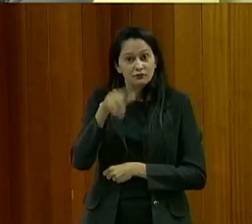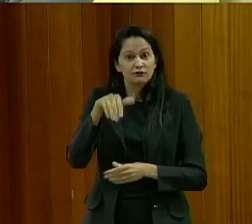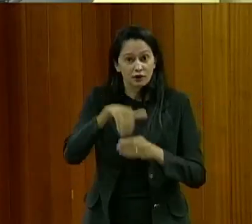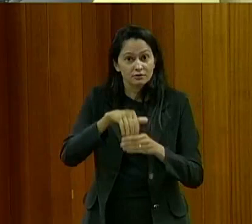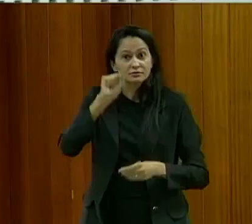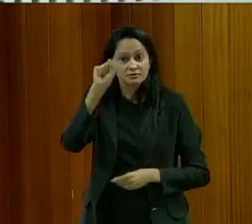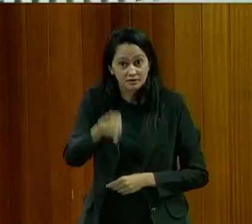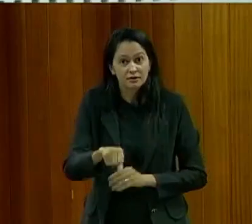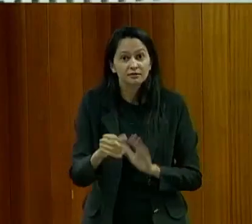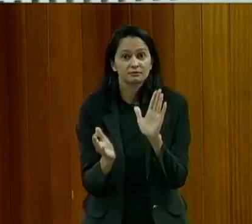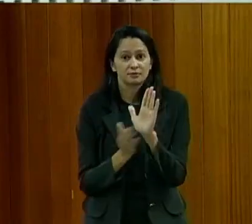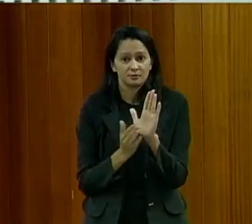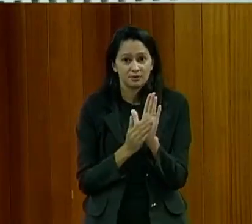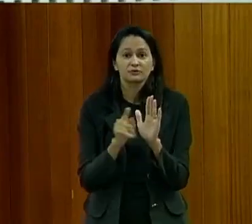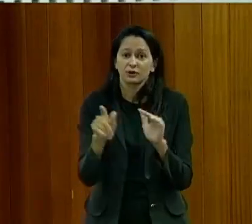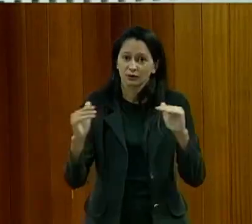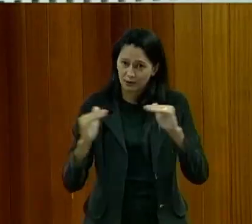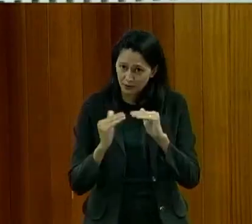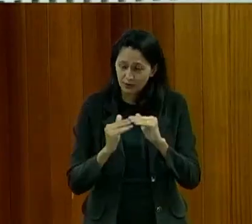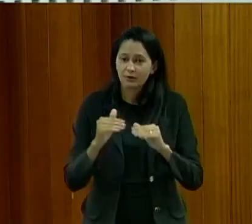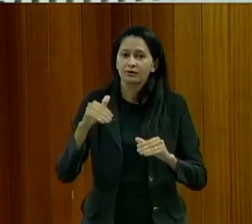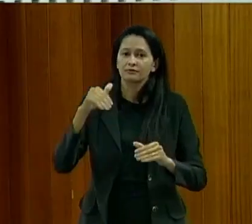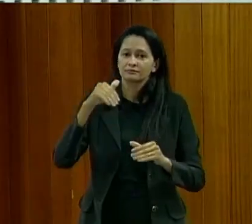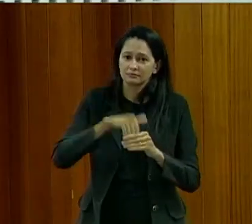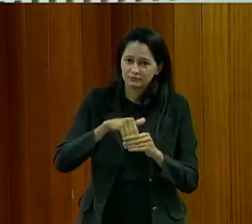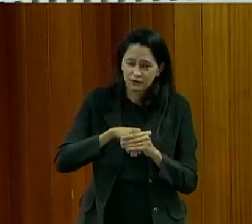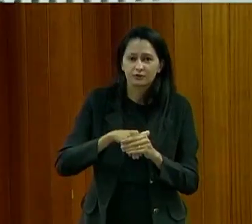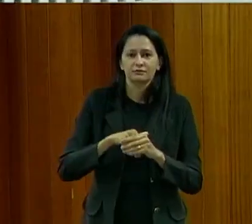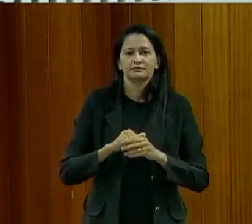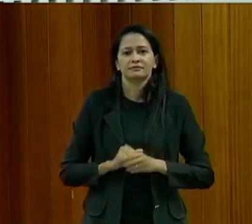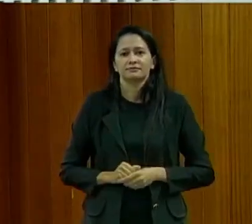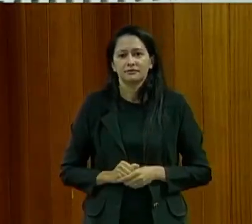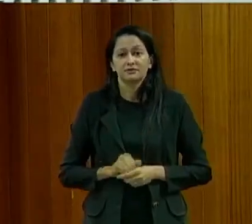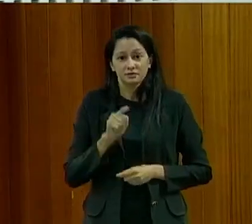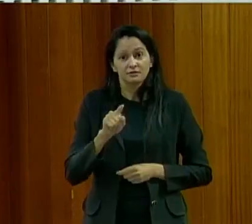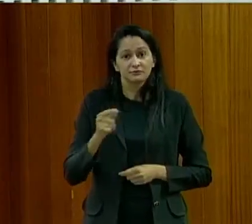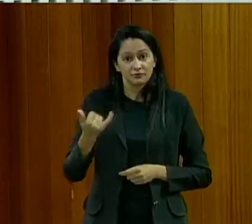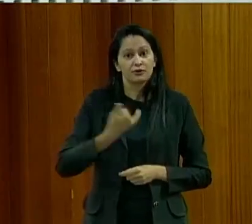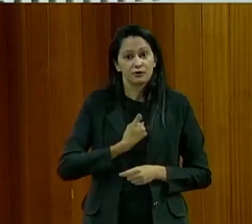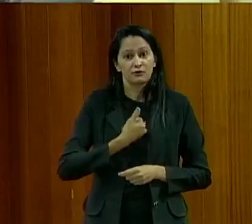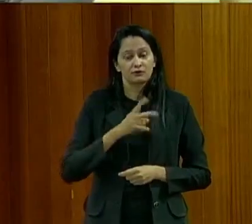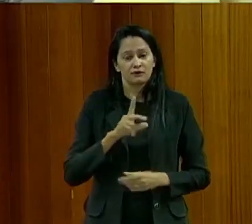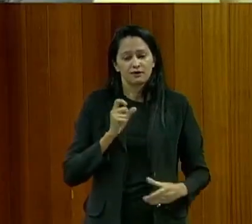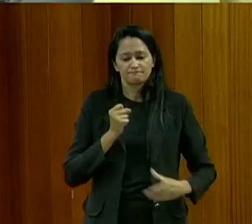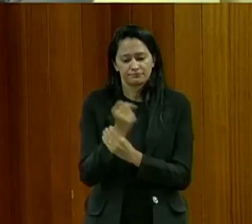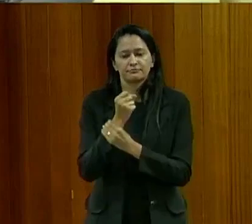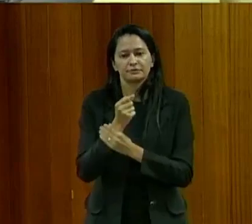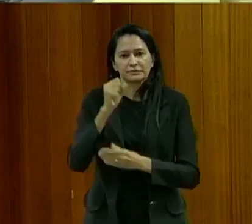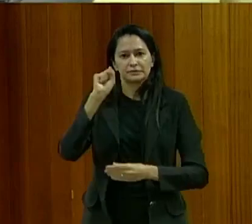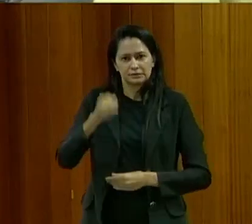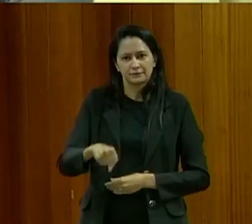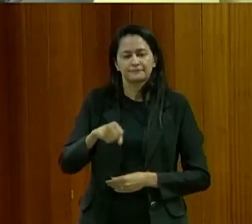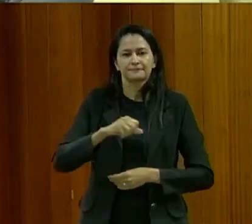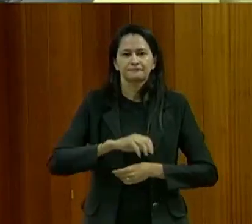votar pela memória do Íris, Vossa Excelência me garantiu. Agora eu pergunto a Vossa Excelência,